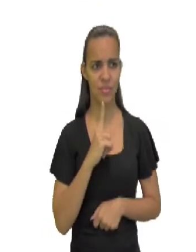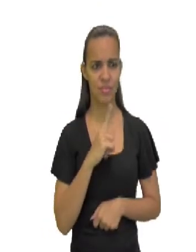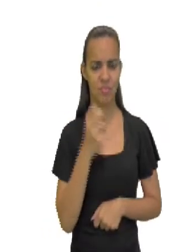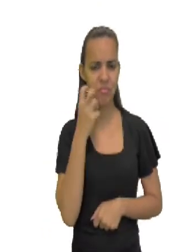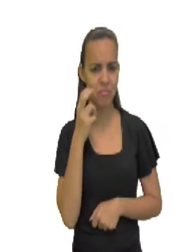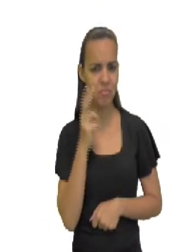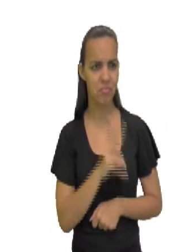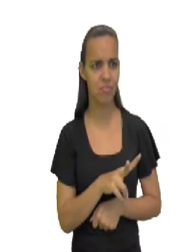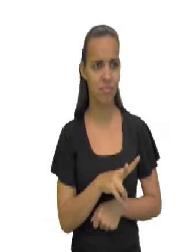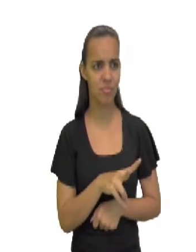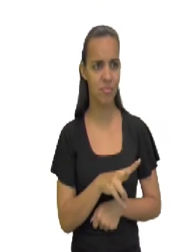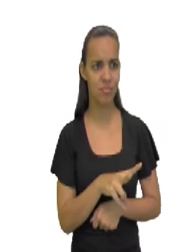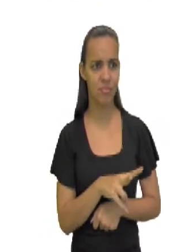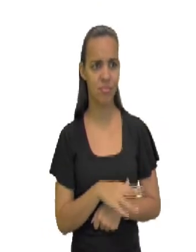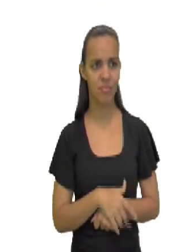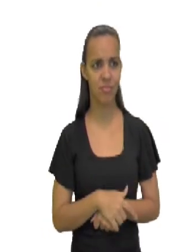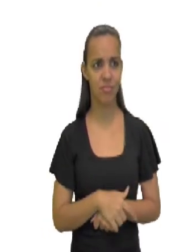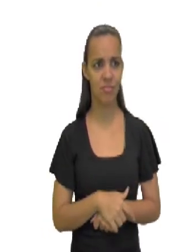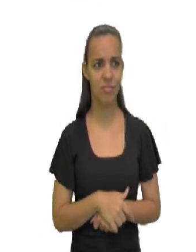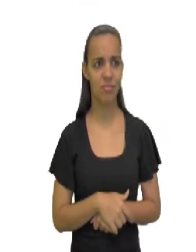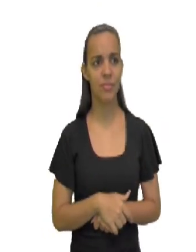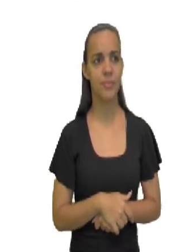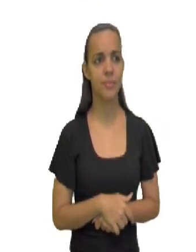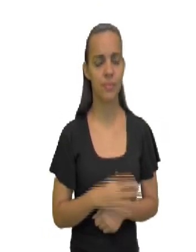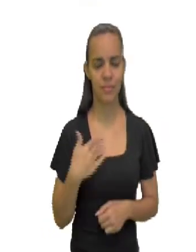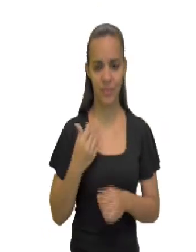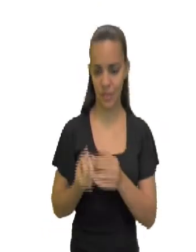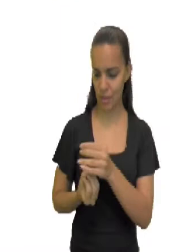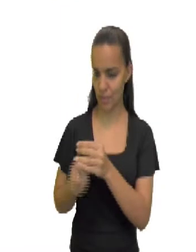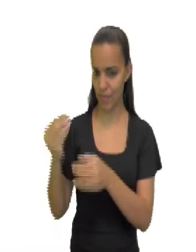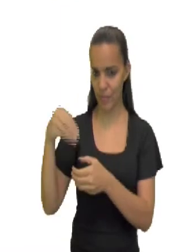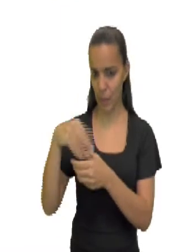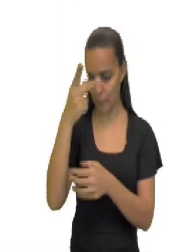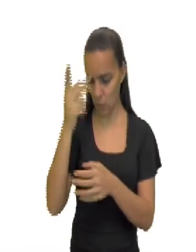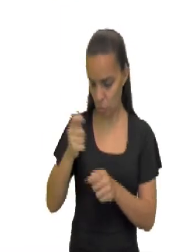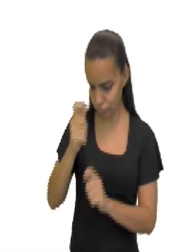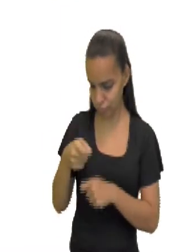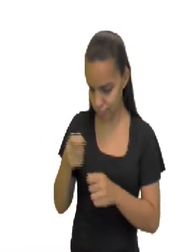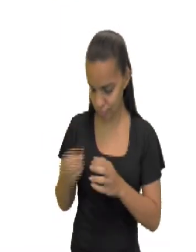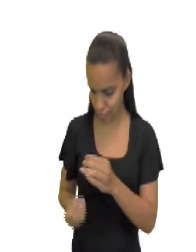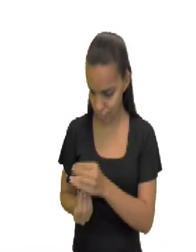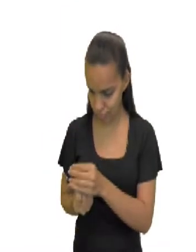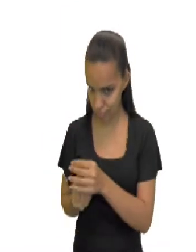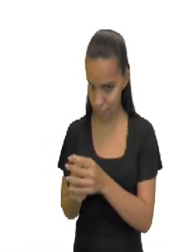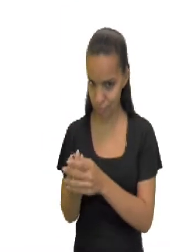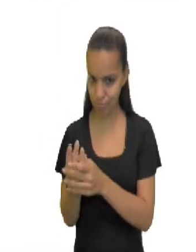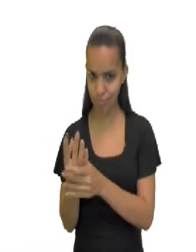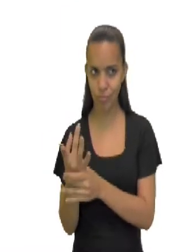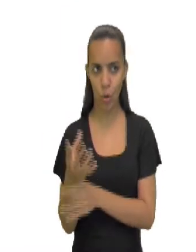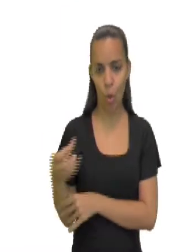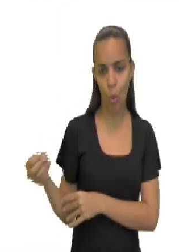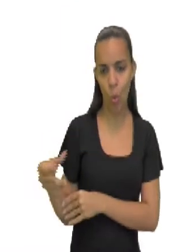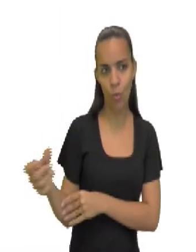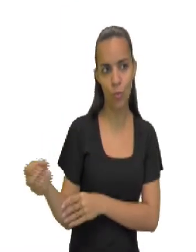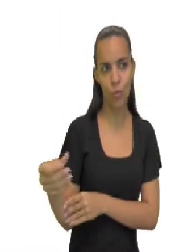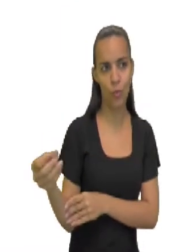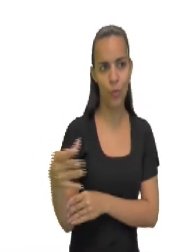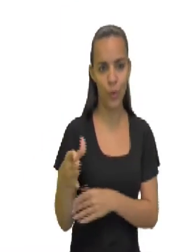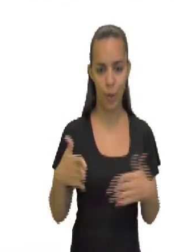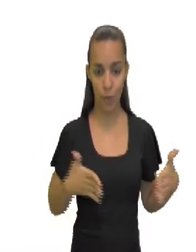muito isso. Estão sendo plantadas novas árvores ali à beira do rio.